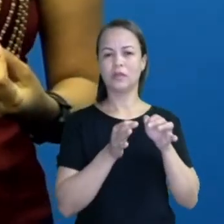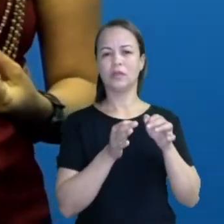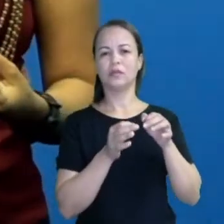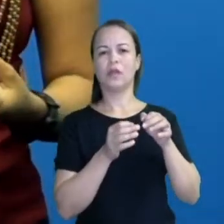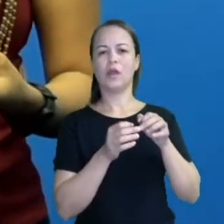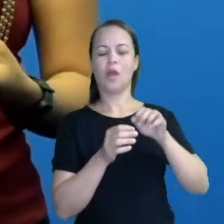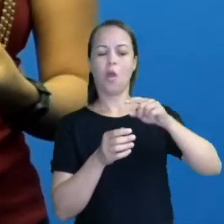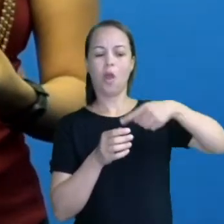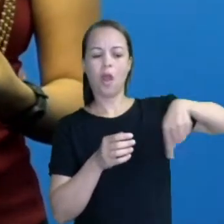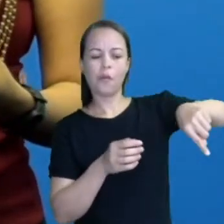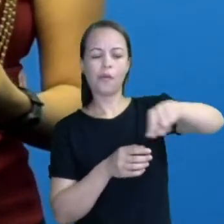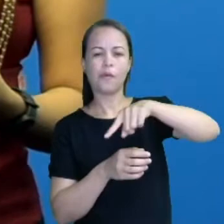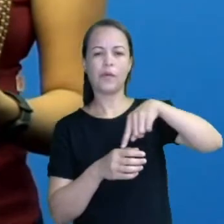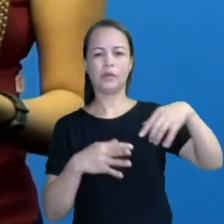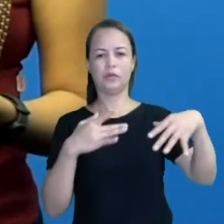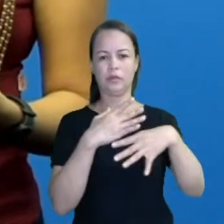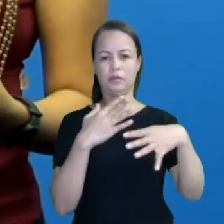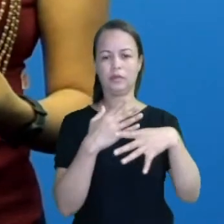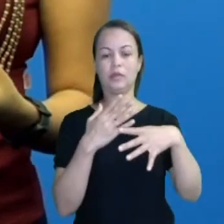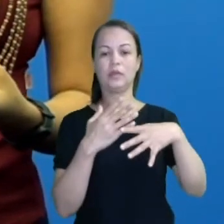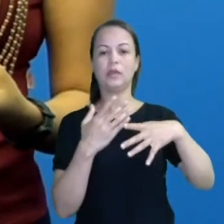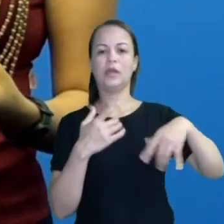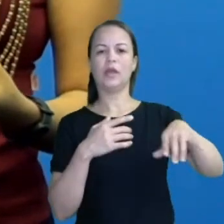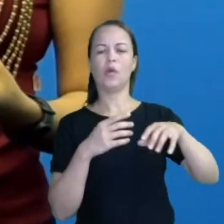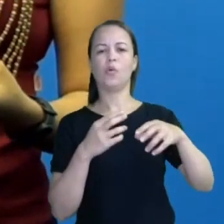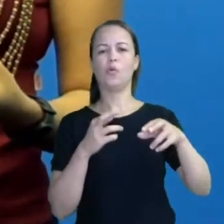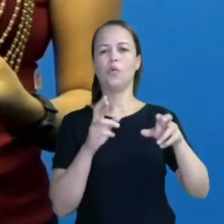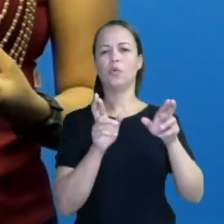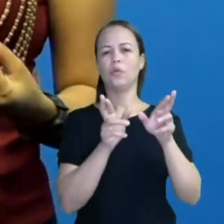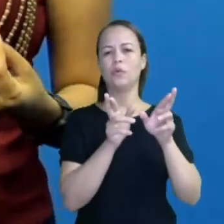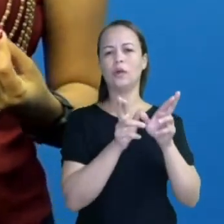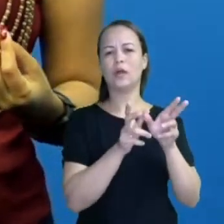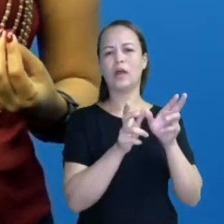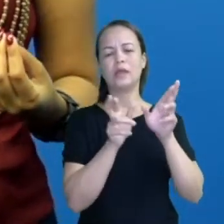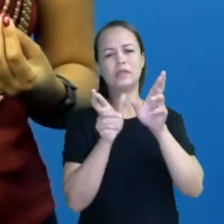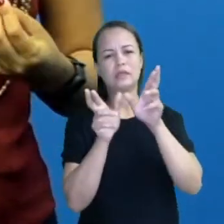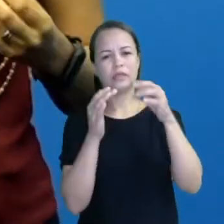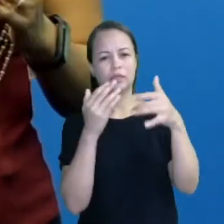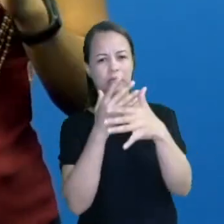centros urbanos, né, as chamadas cidades, né, satélites, as